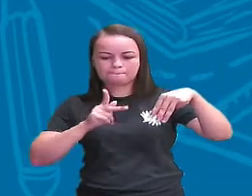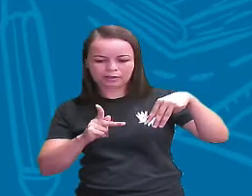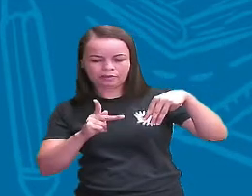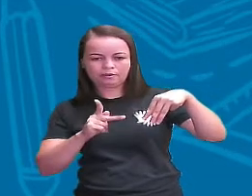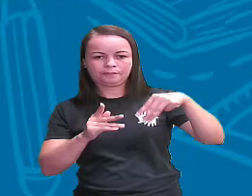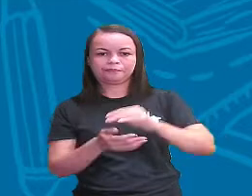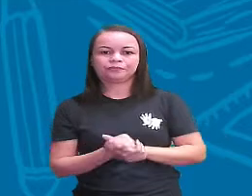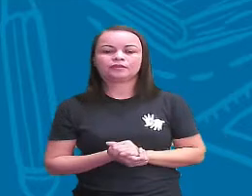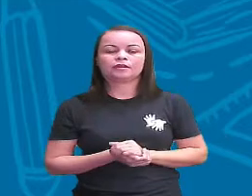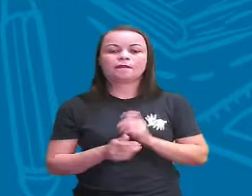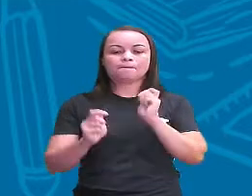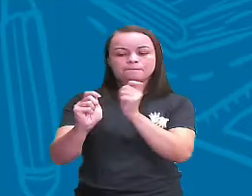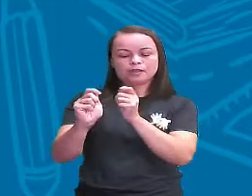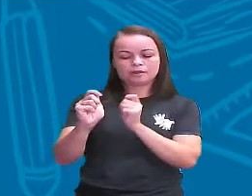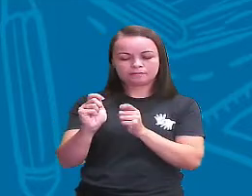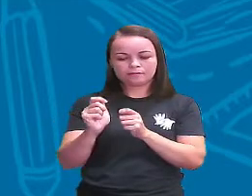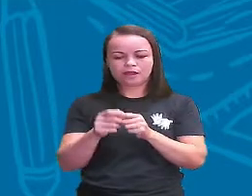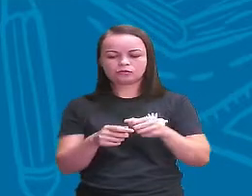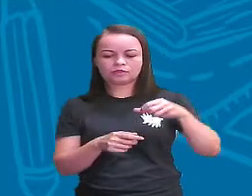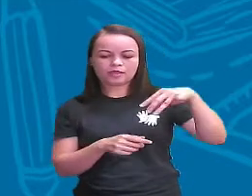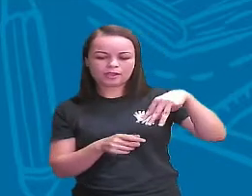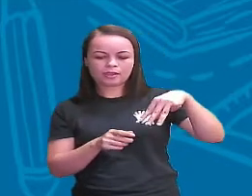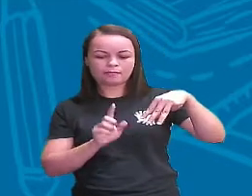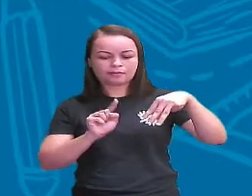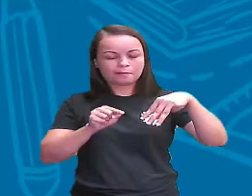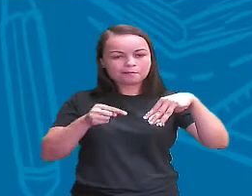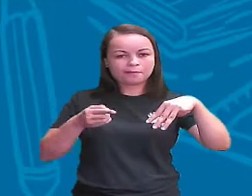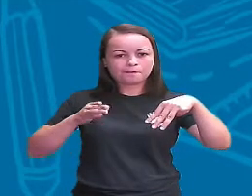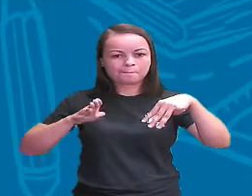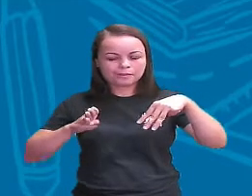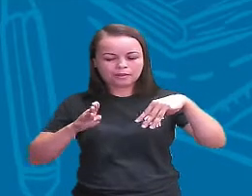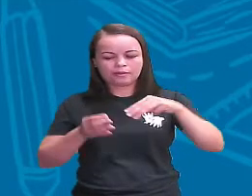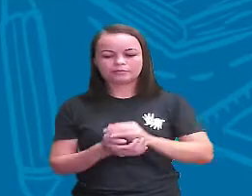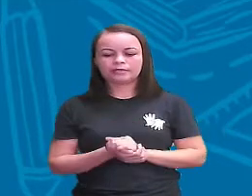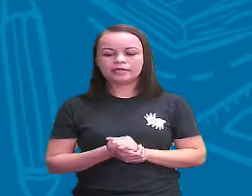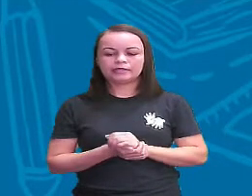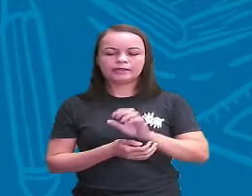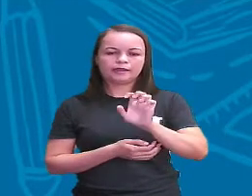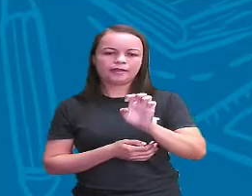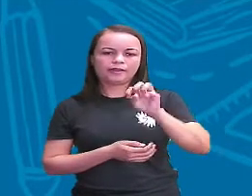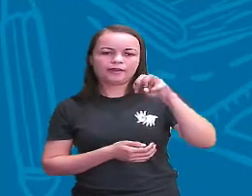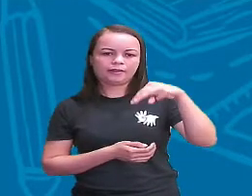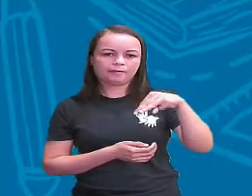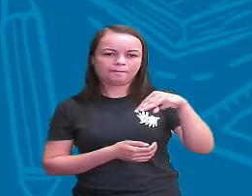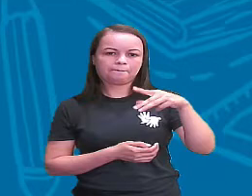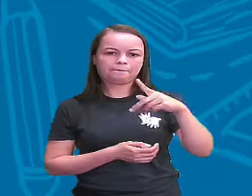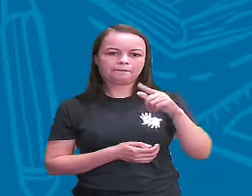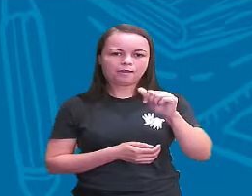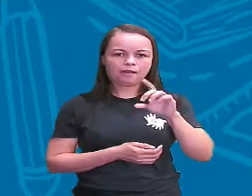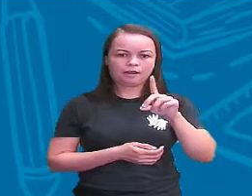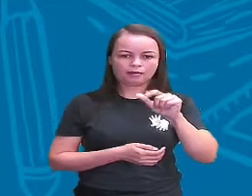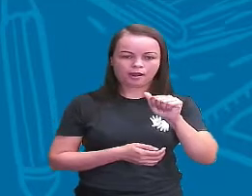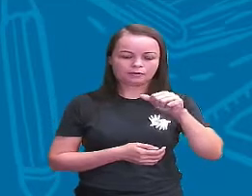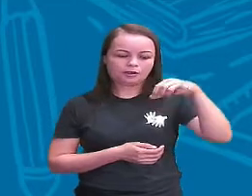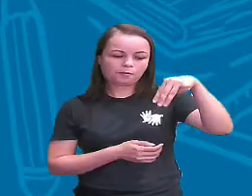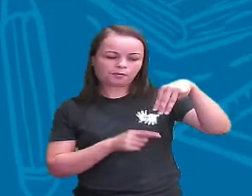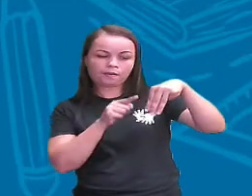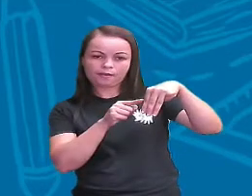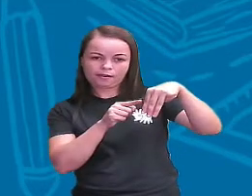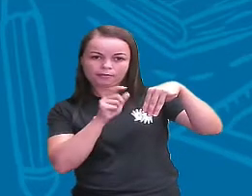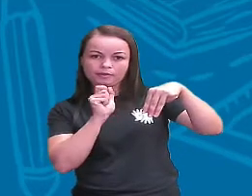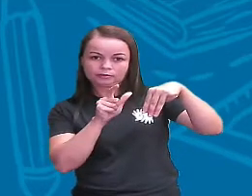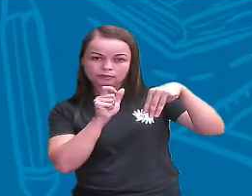B. E da empada, a letrinha P, após a letra M, né? Assim, antes de outras, a